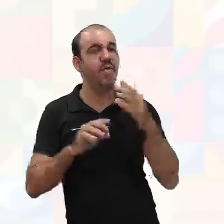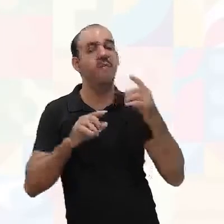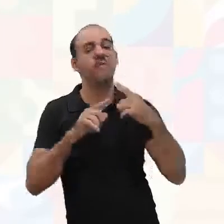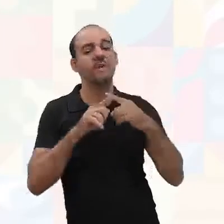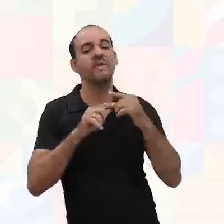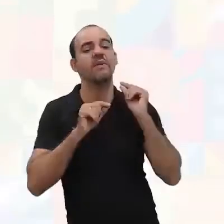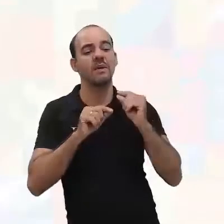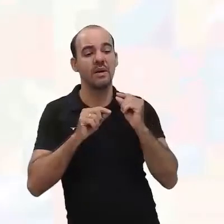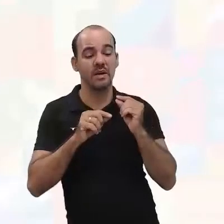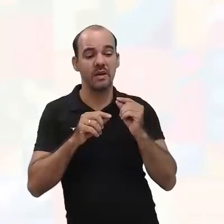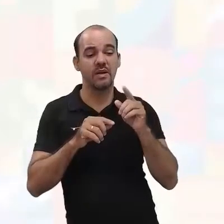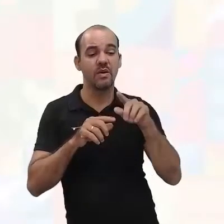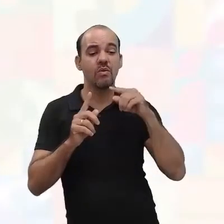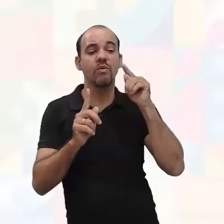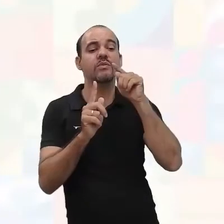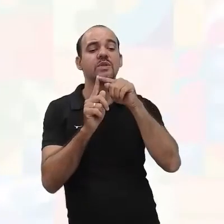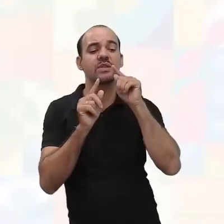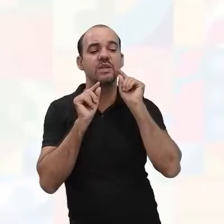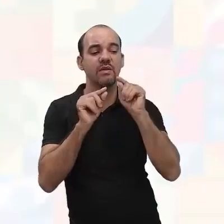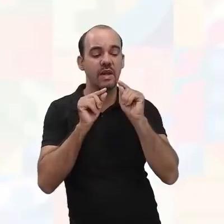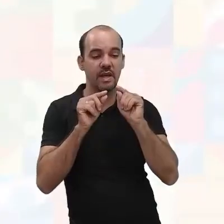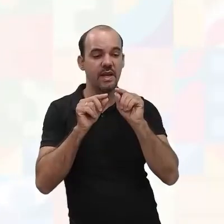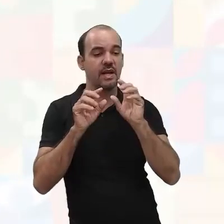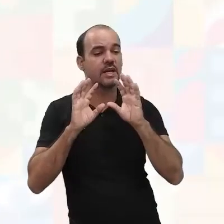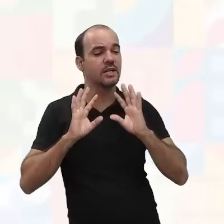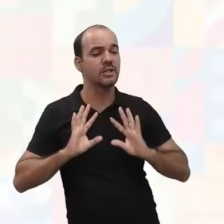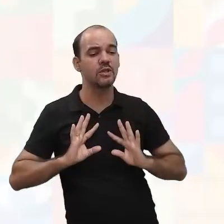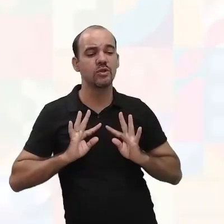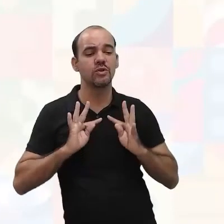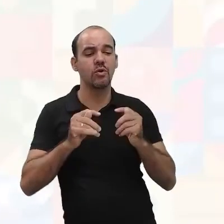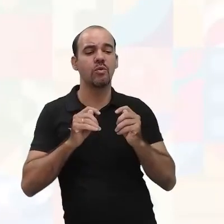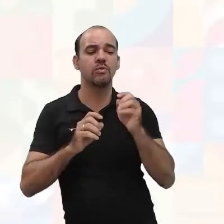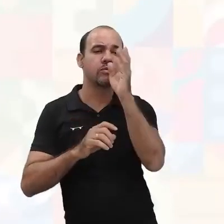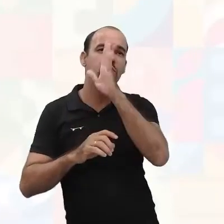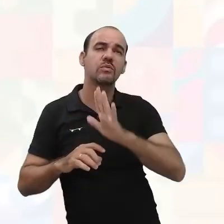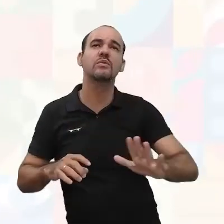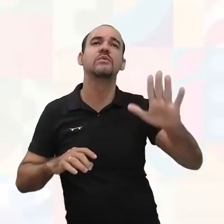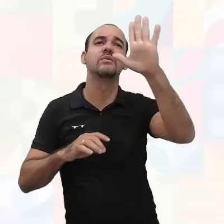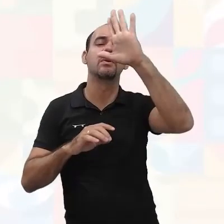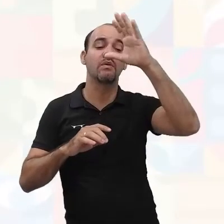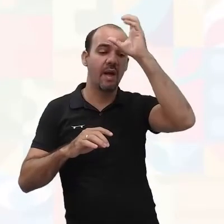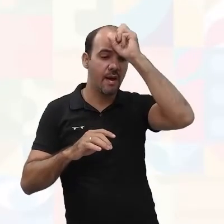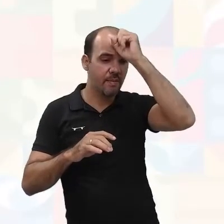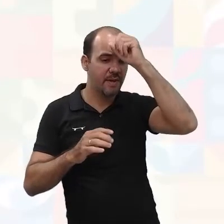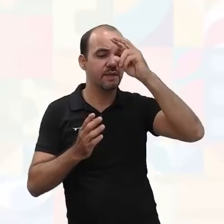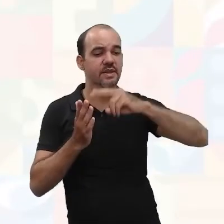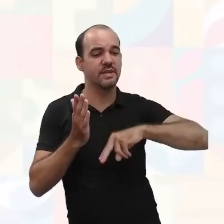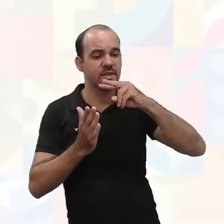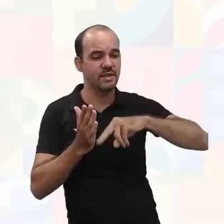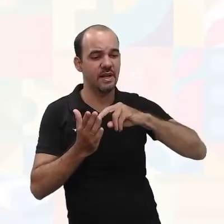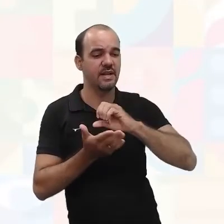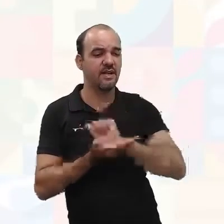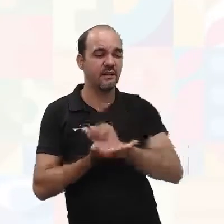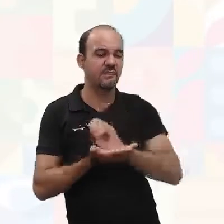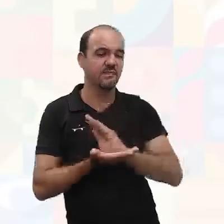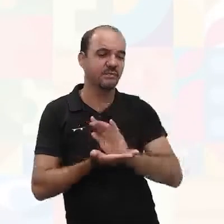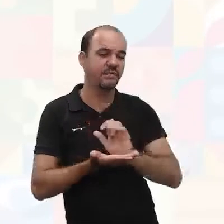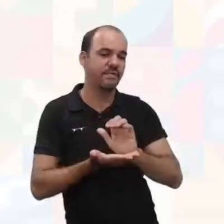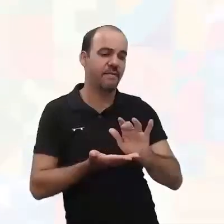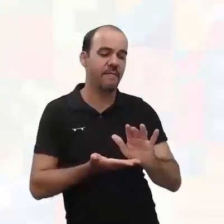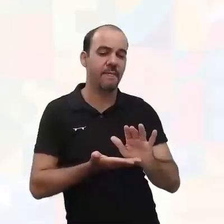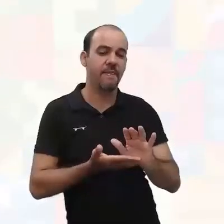de letrar, fazer com que um número maior de brasileiros pudessem ser alfabetizados. Mas isso, como foi dito anteriormente, não